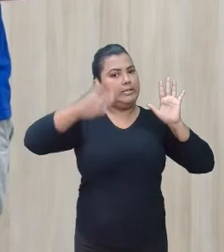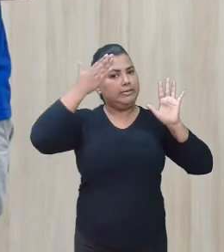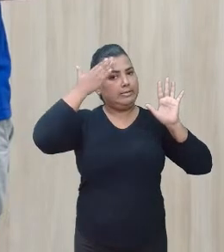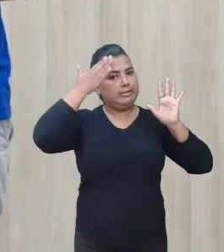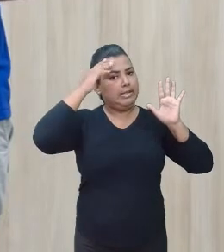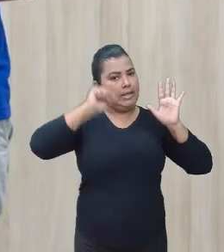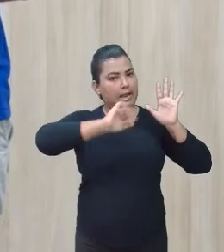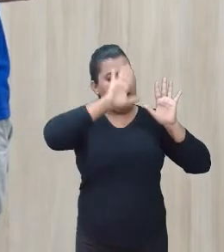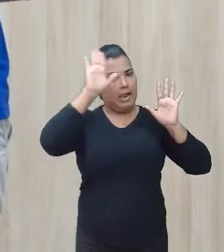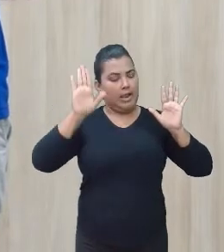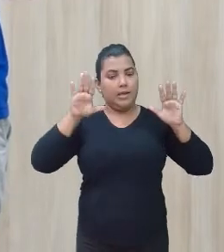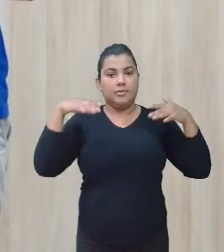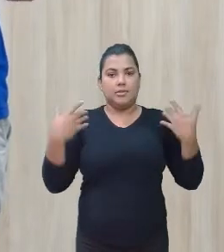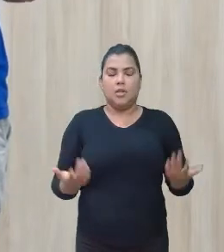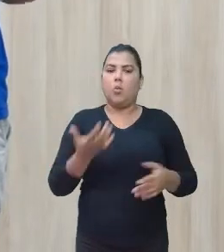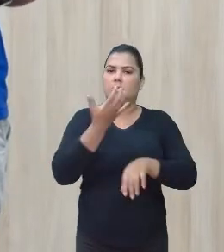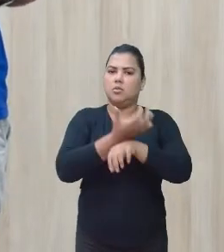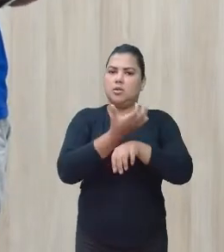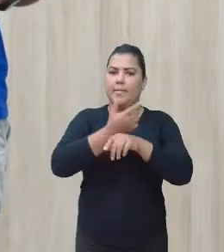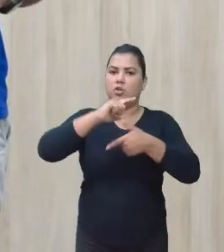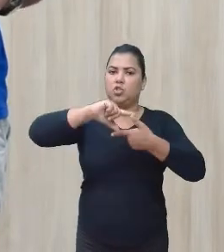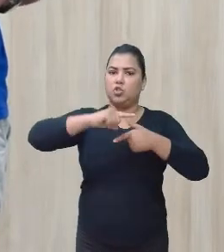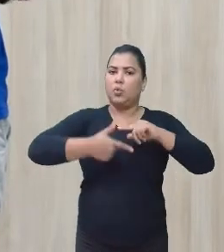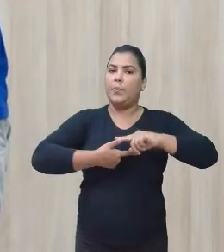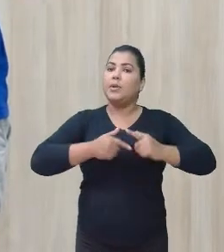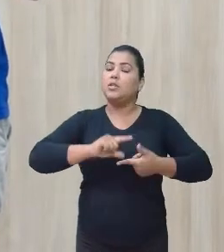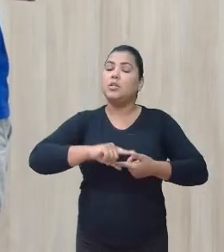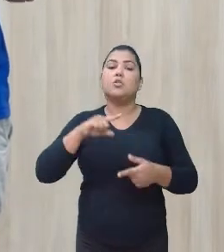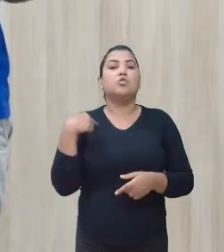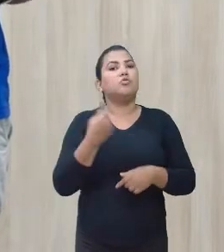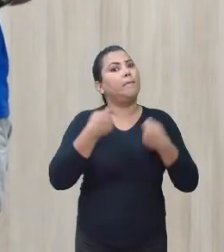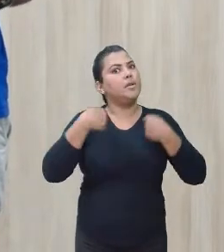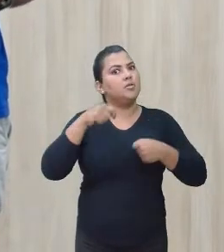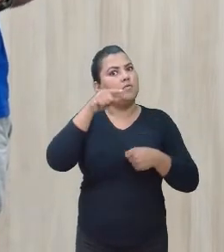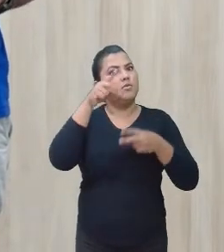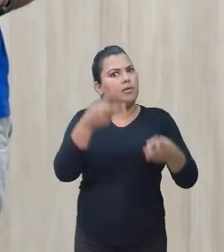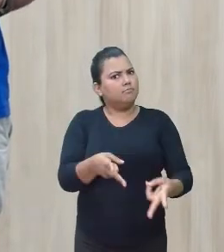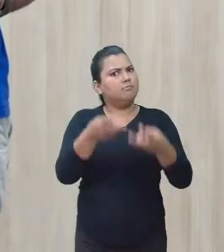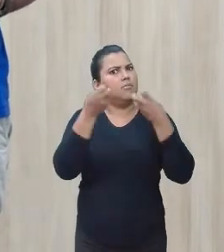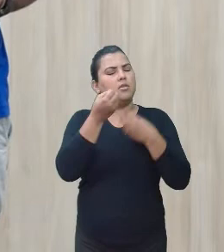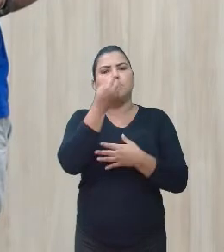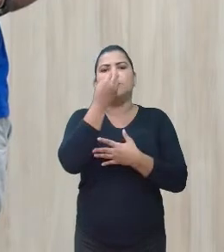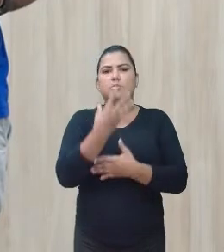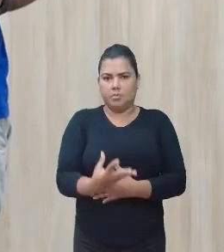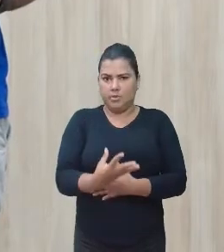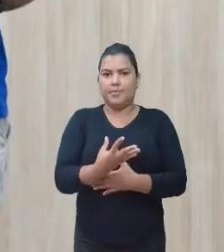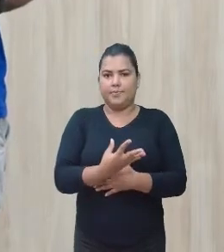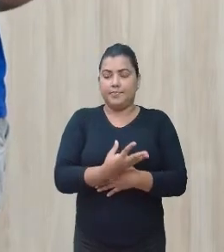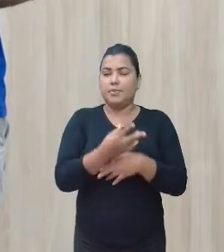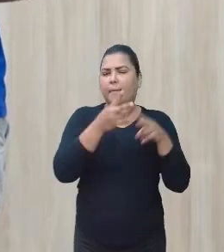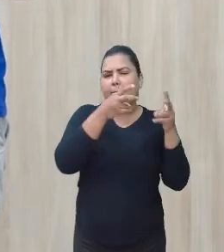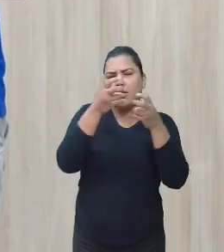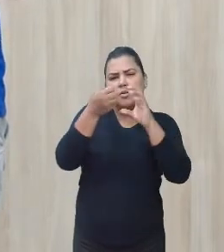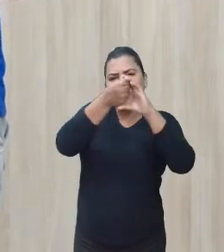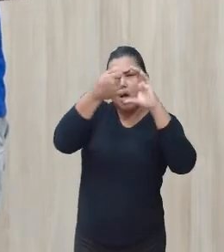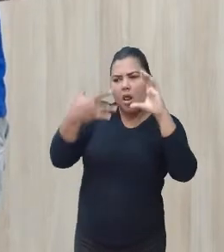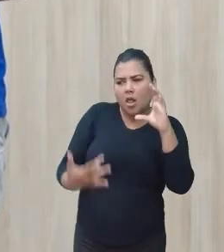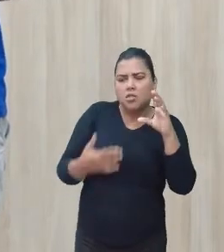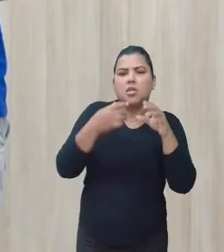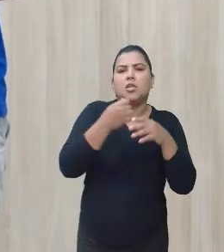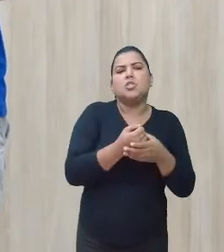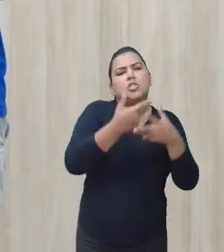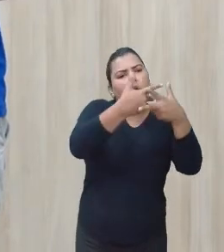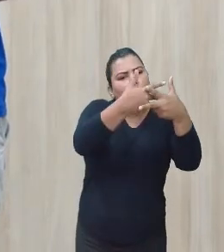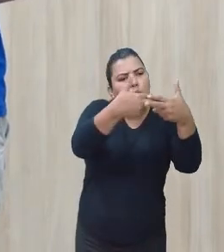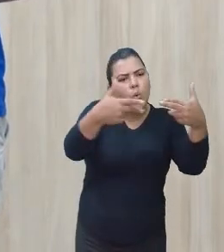de uma aula de geometria, a gente vai precisar muito da sua percepção, que você observe características dos objetos que a gente